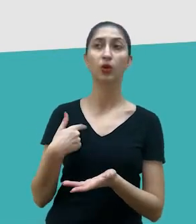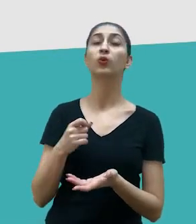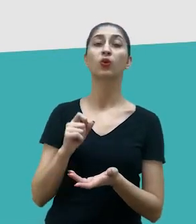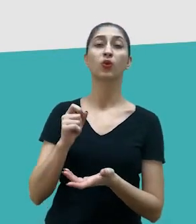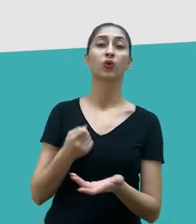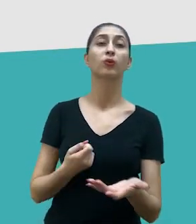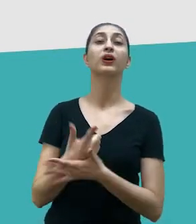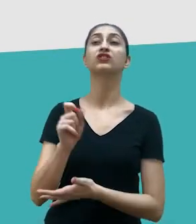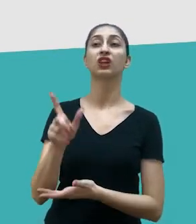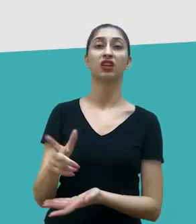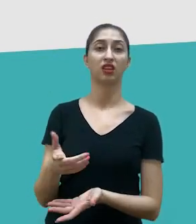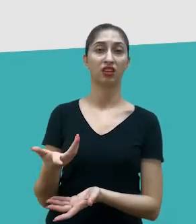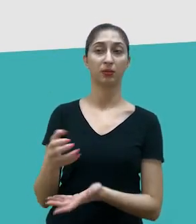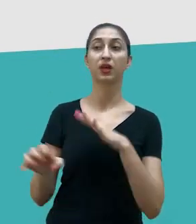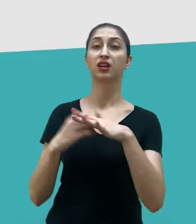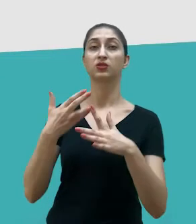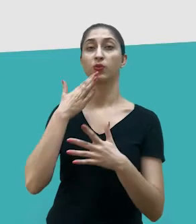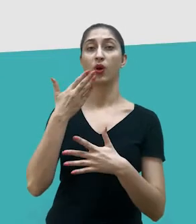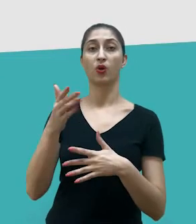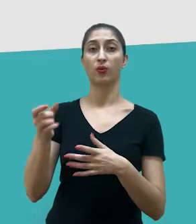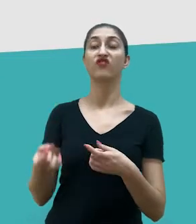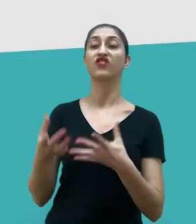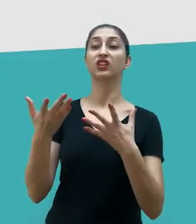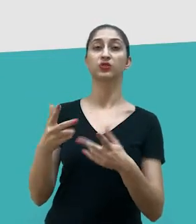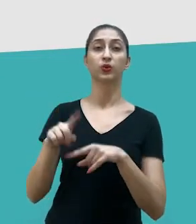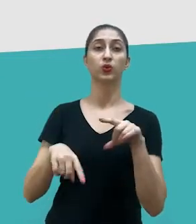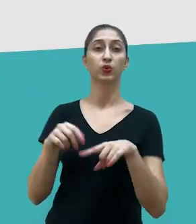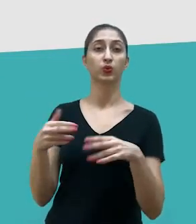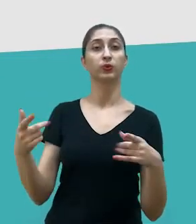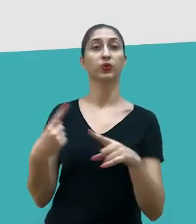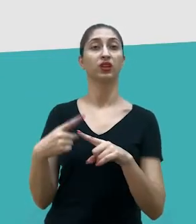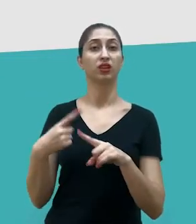comprando? Quem são essas pessoas que estão me vendendo esse produto?